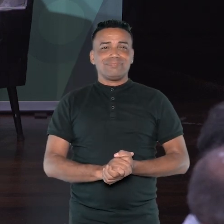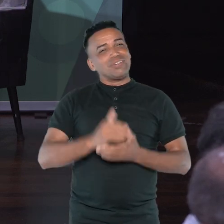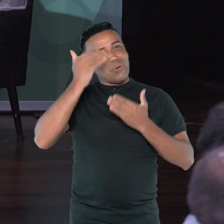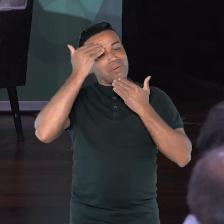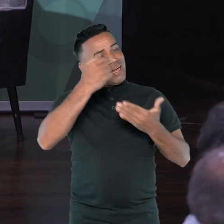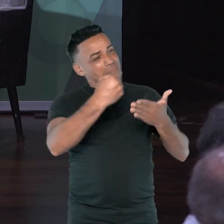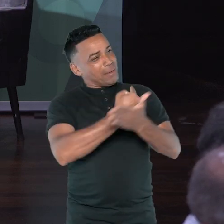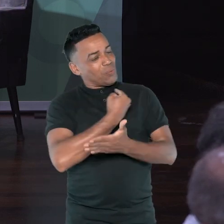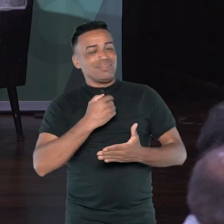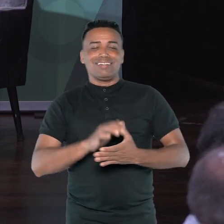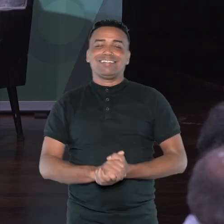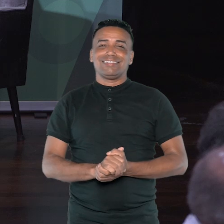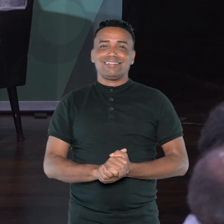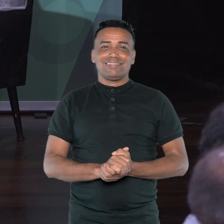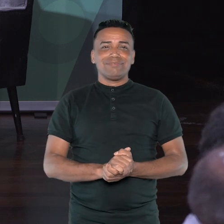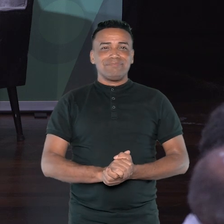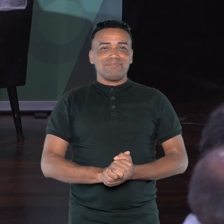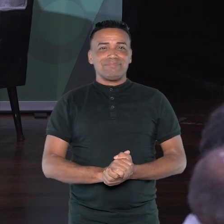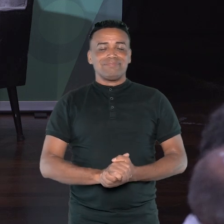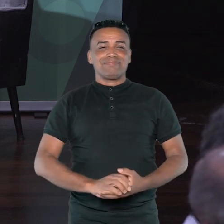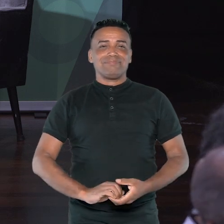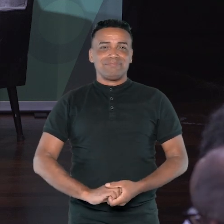Obrigada pela sua pergunta.